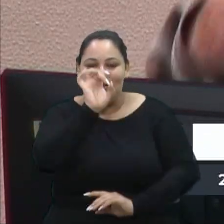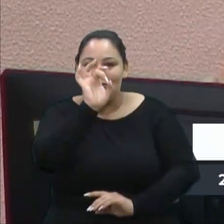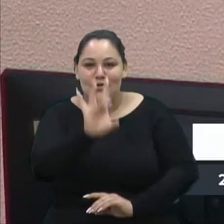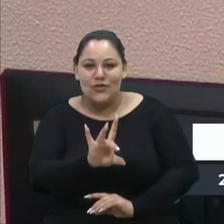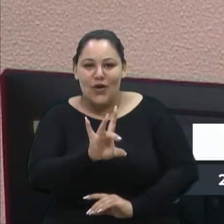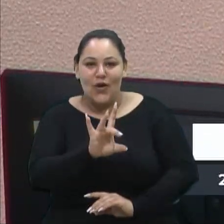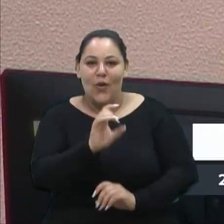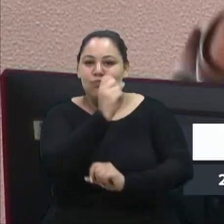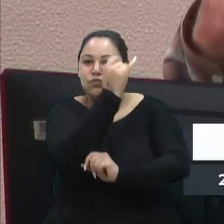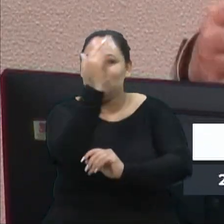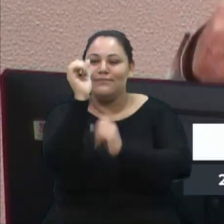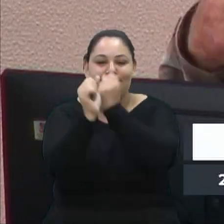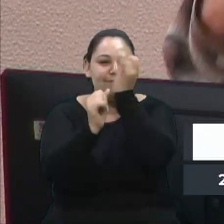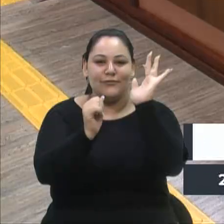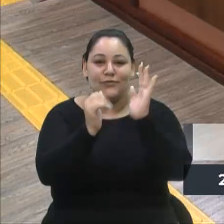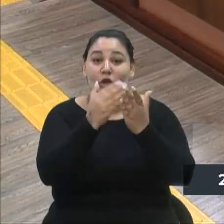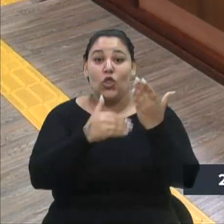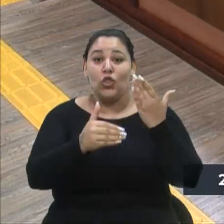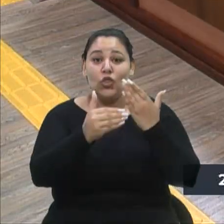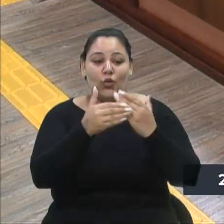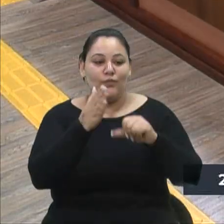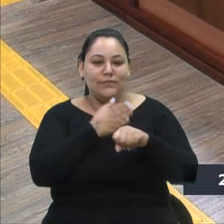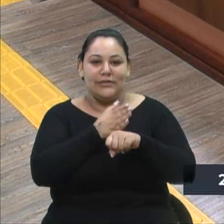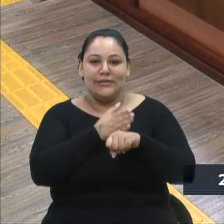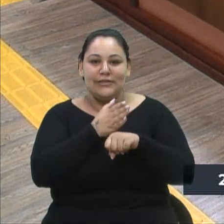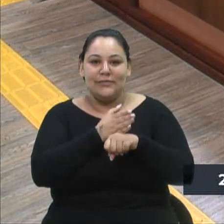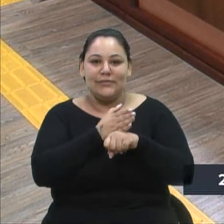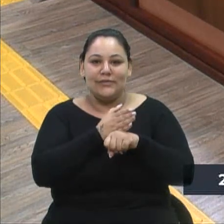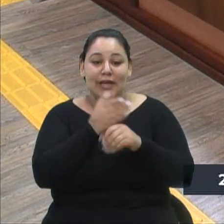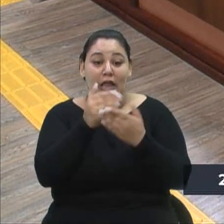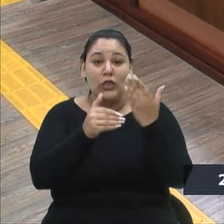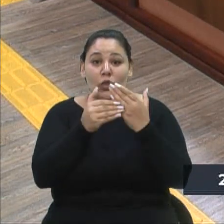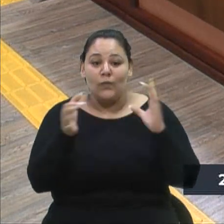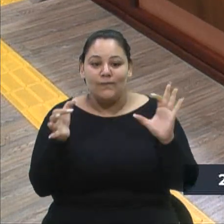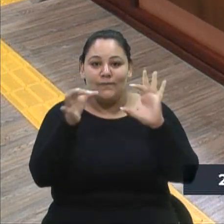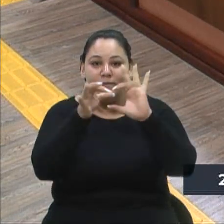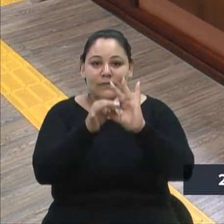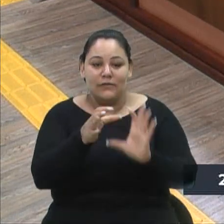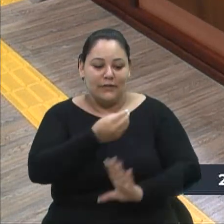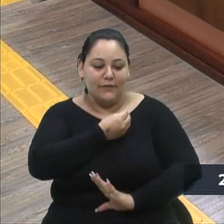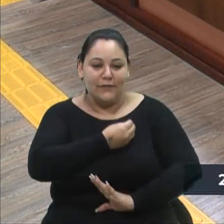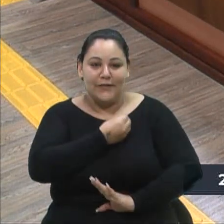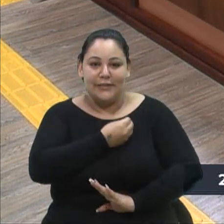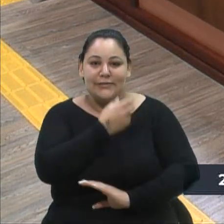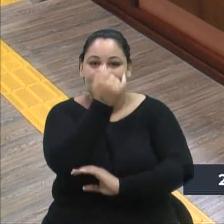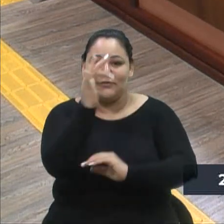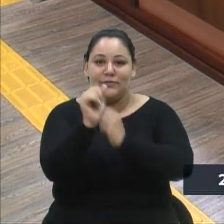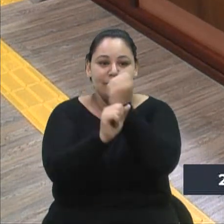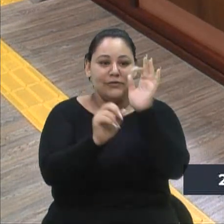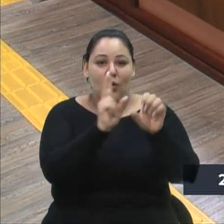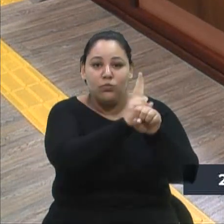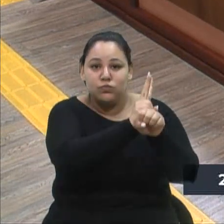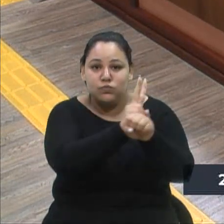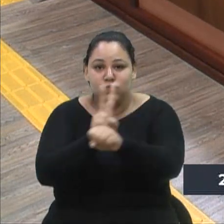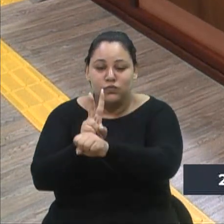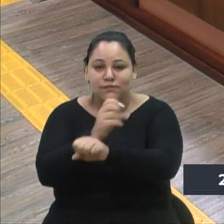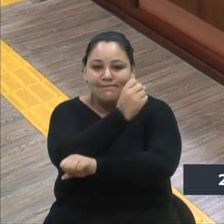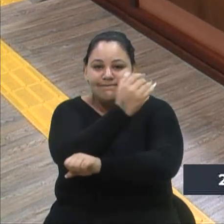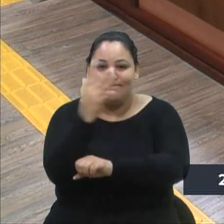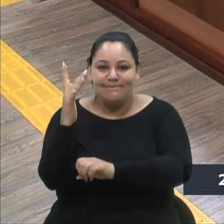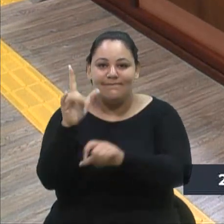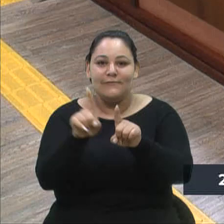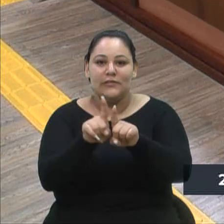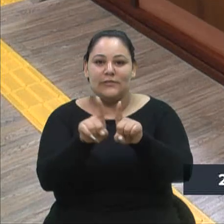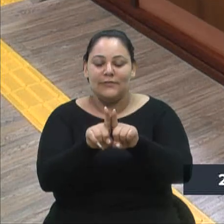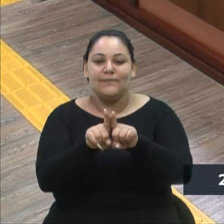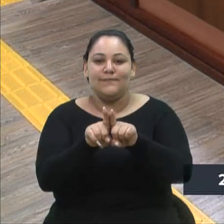meio ambiente, tudo envolve, está tudo interligado, vida, meio ambiente, preservação da floresta. Então,